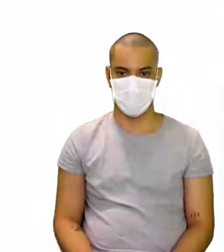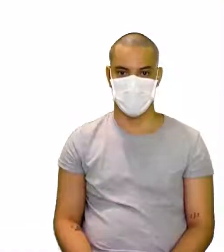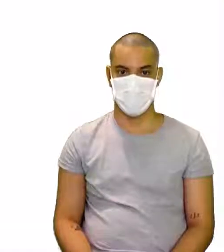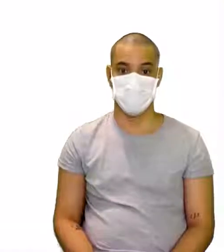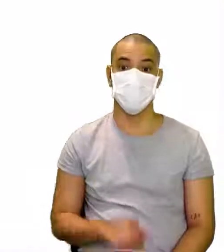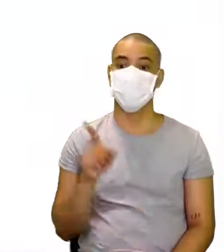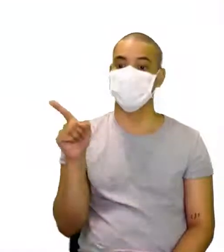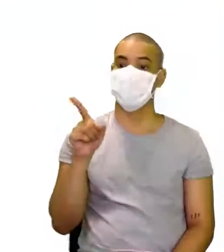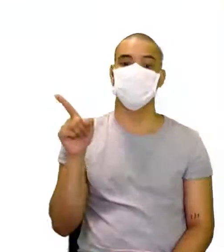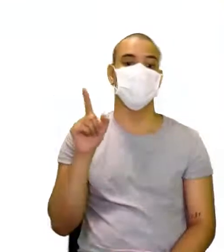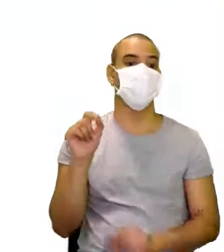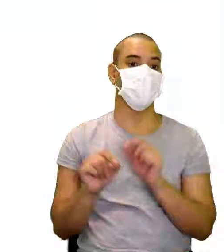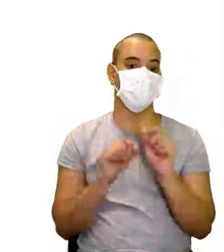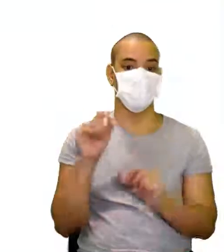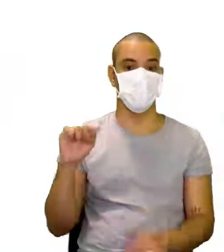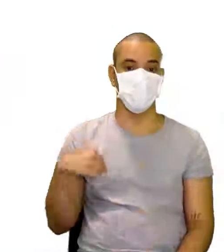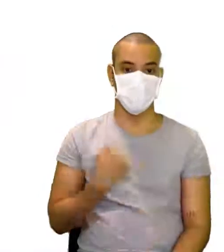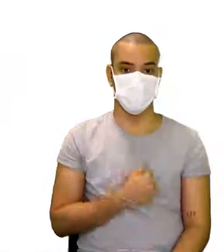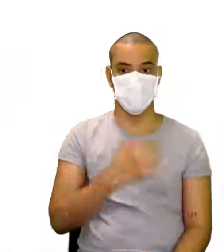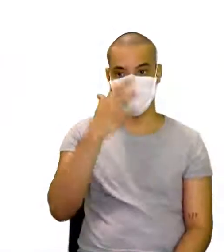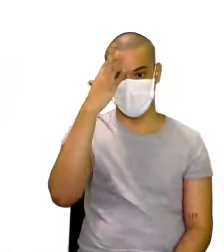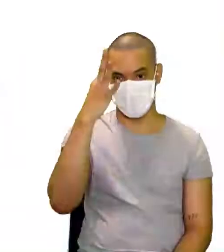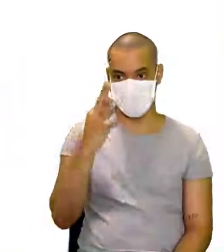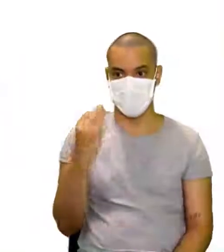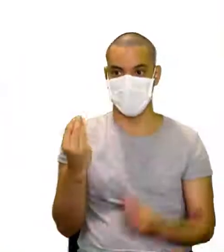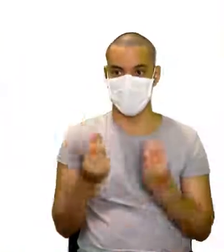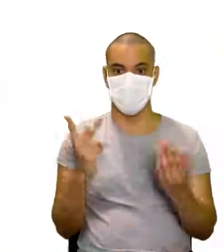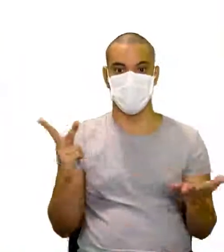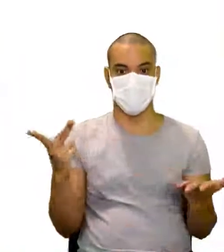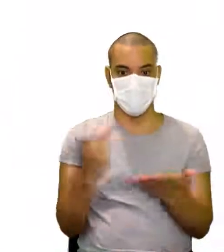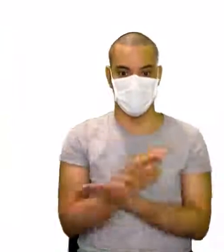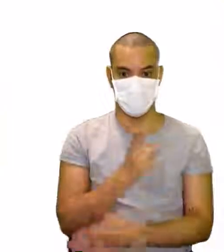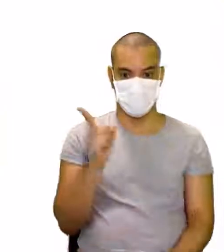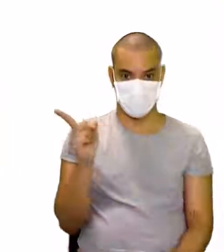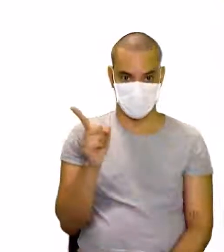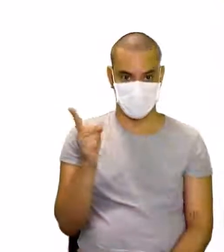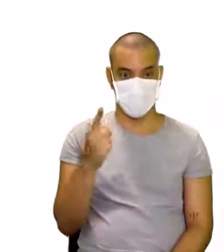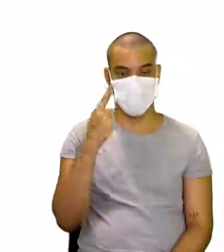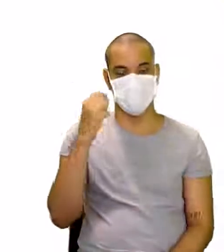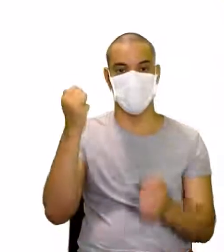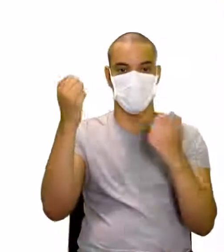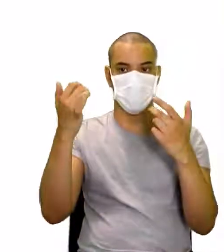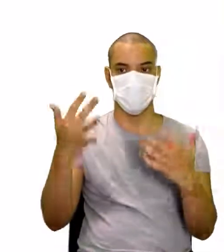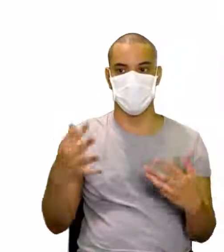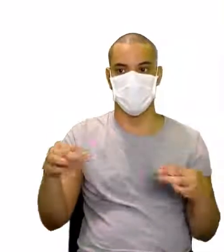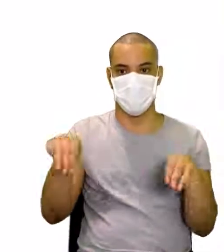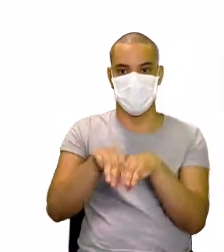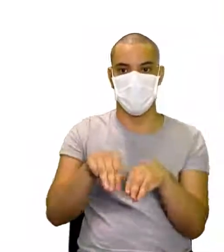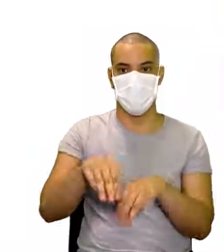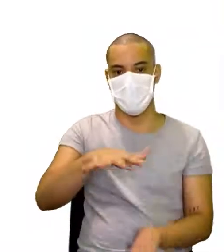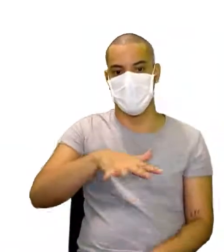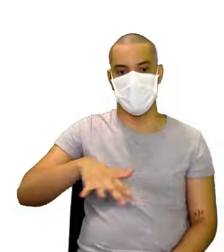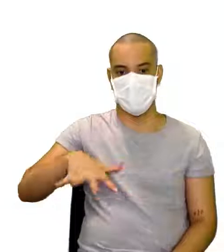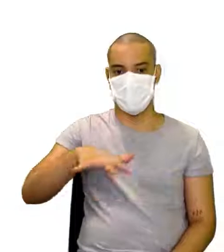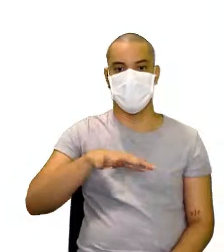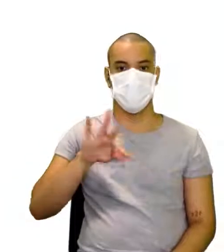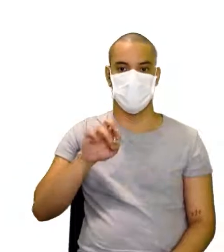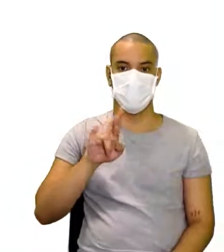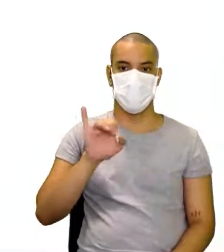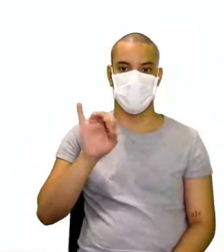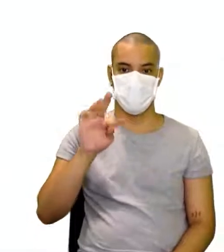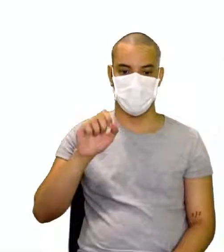E aqui, pessoal, para a gente entender essa questão das bússolas que estavam aqui, vamos falar do campo magnético